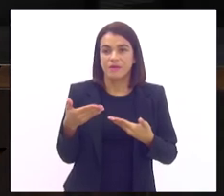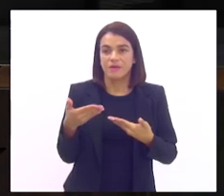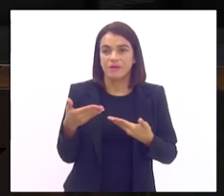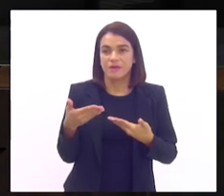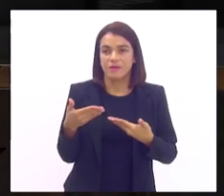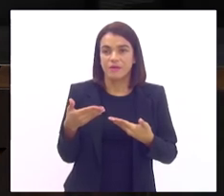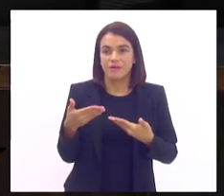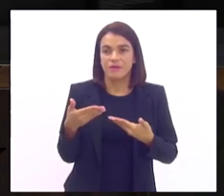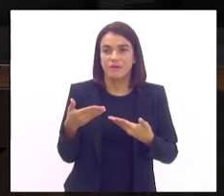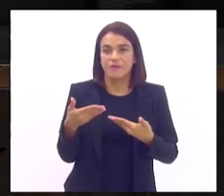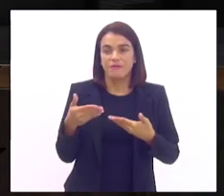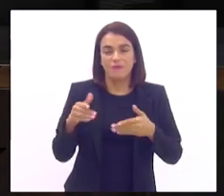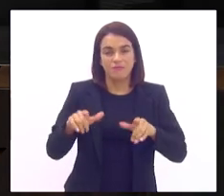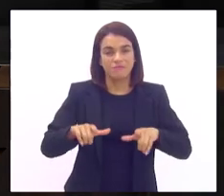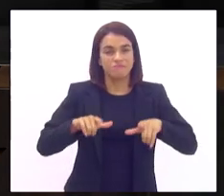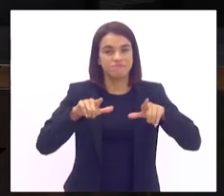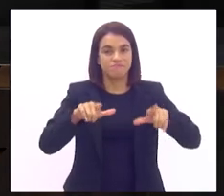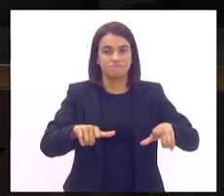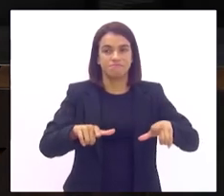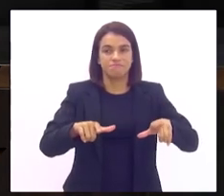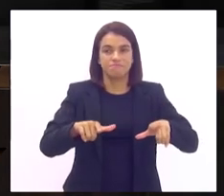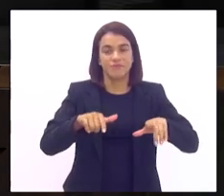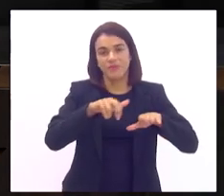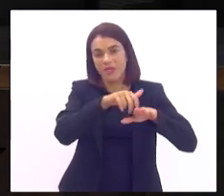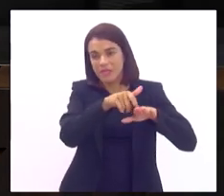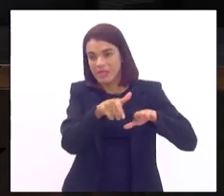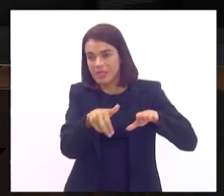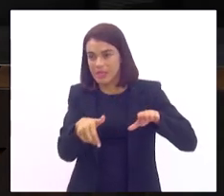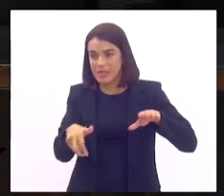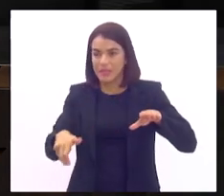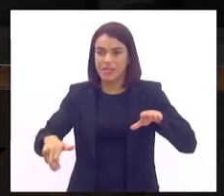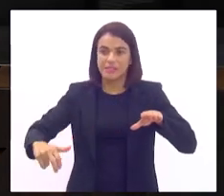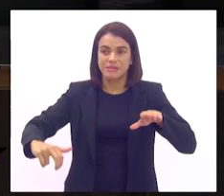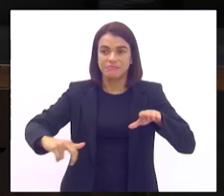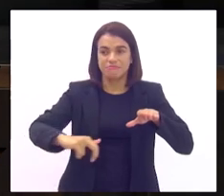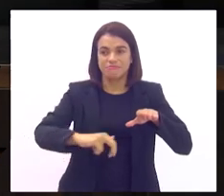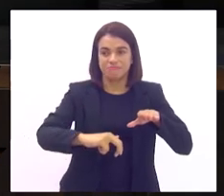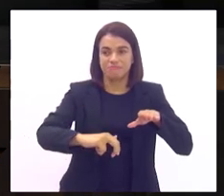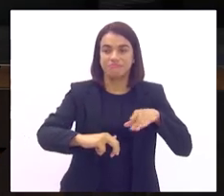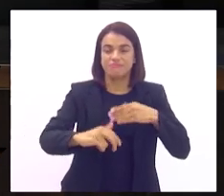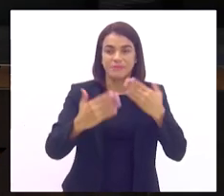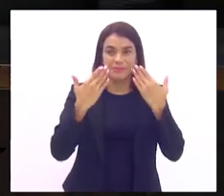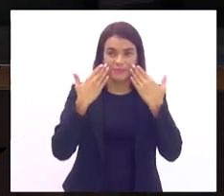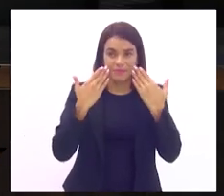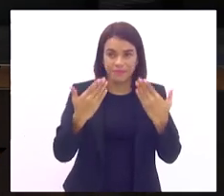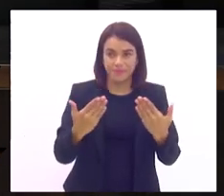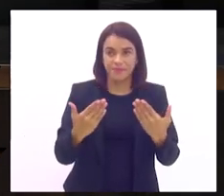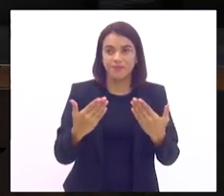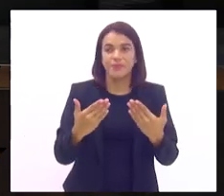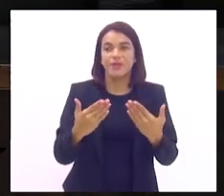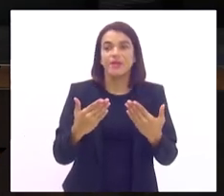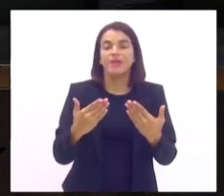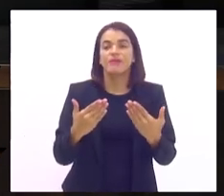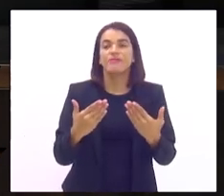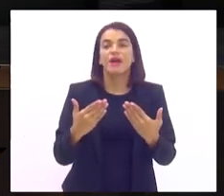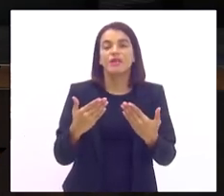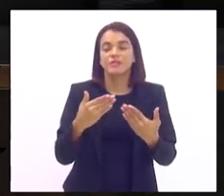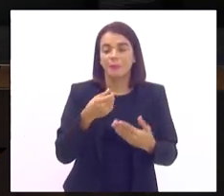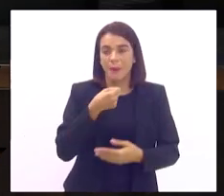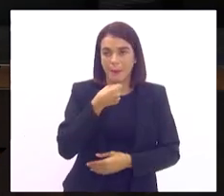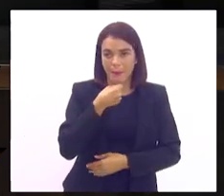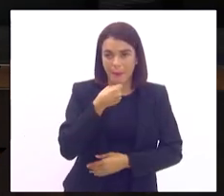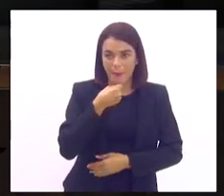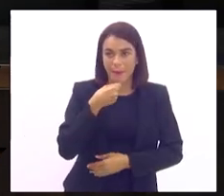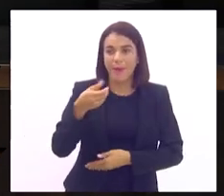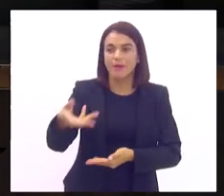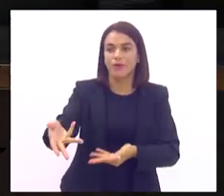a gente vai entregar essas moções para que a gente desça aqui. Vamos descer aqui a mesa, a gente fica aqui na frente, e o cerimonial vai chamando